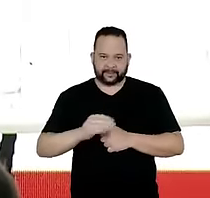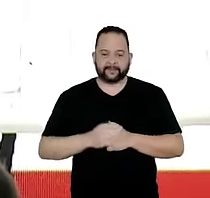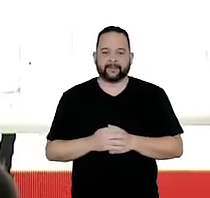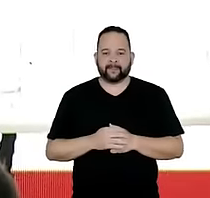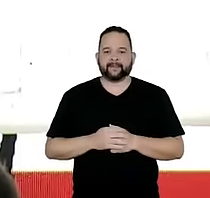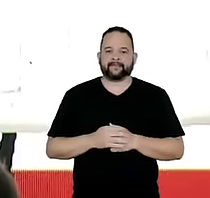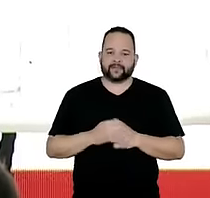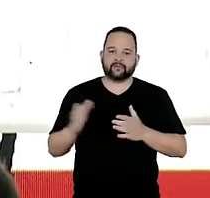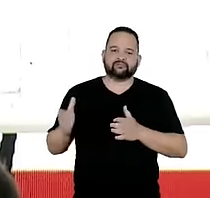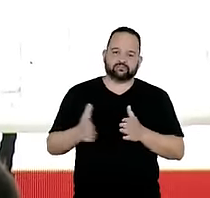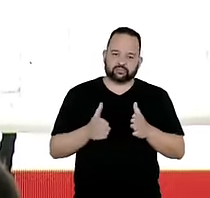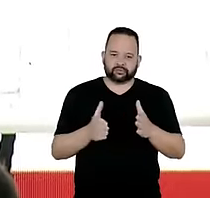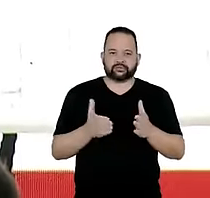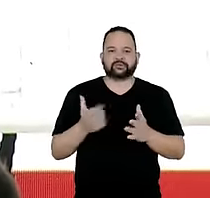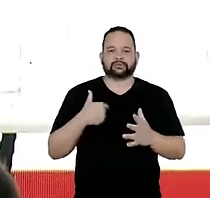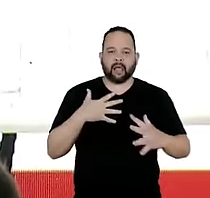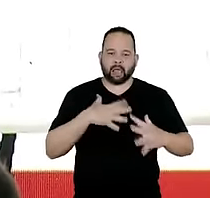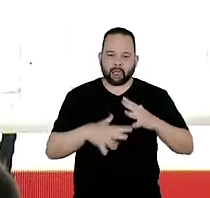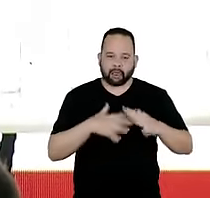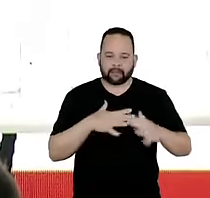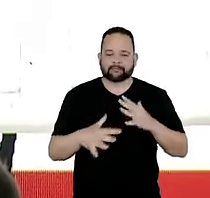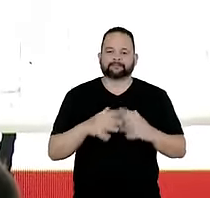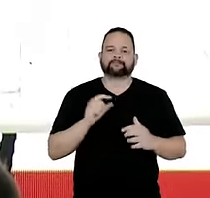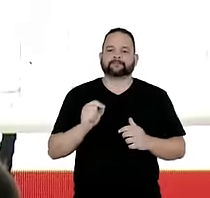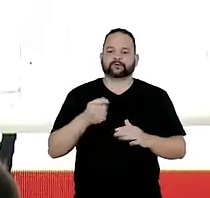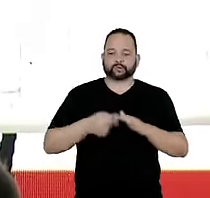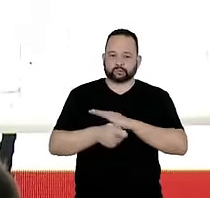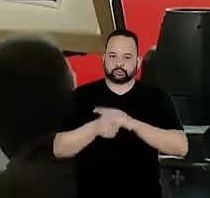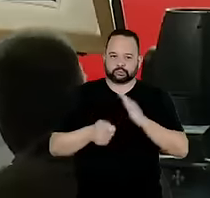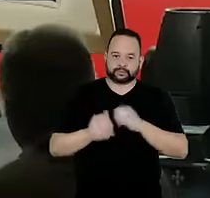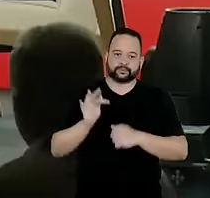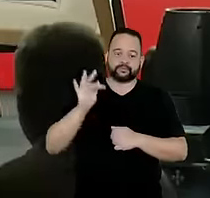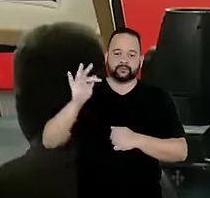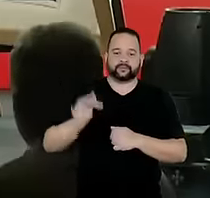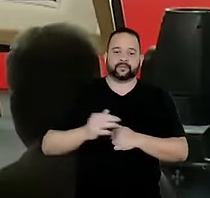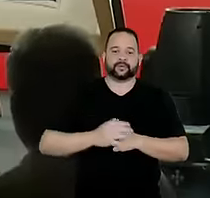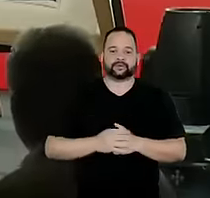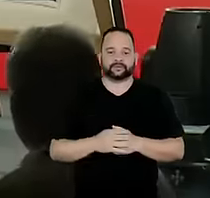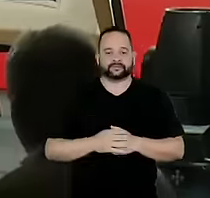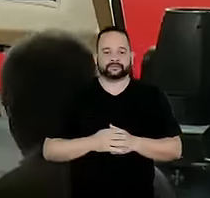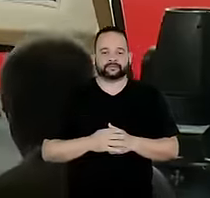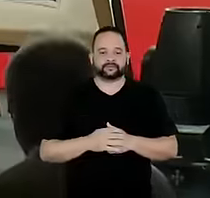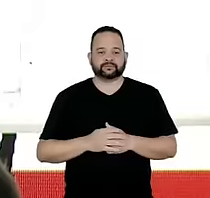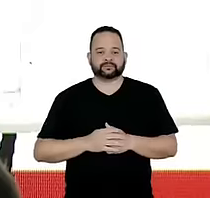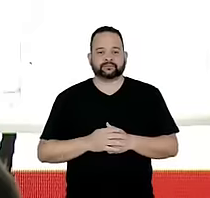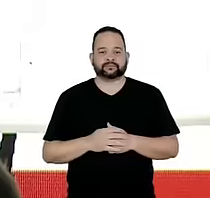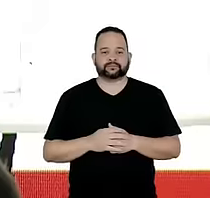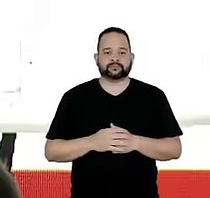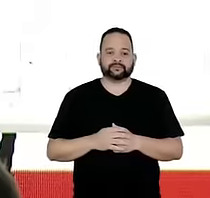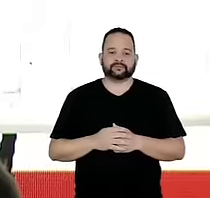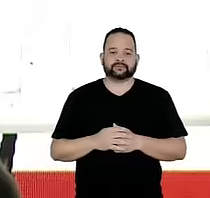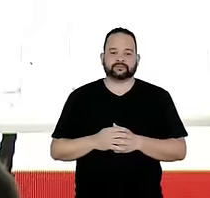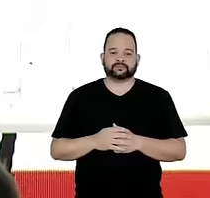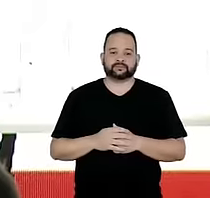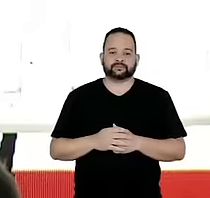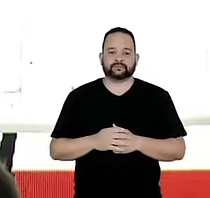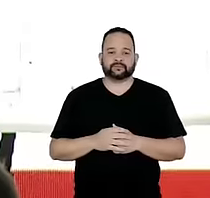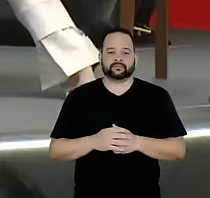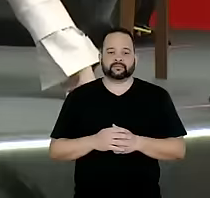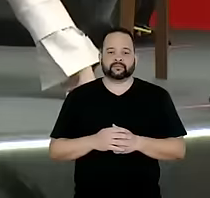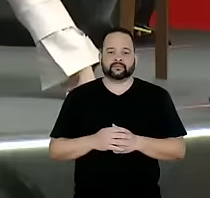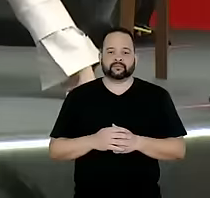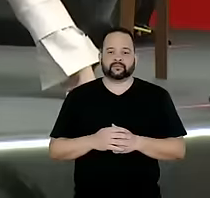vador pra frente mas depende né um portfólio diversificado faz sentido ter investimento no interior é aí falando desculpa te